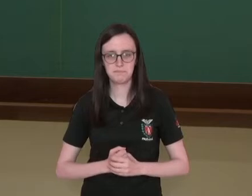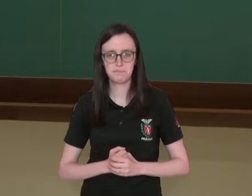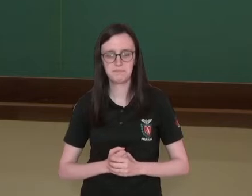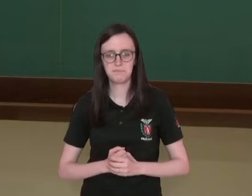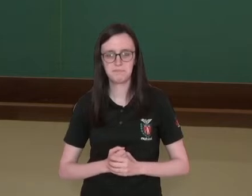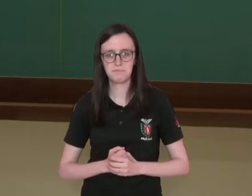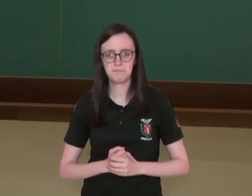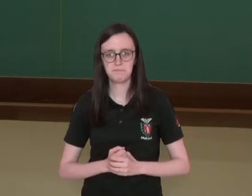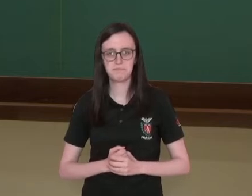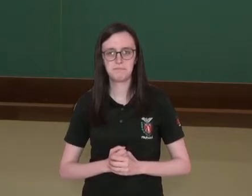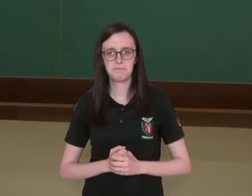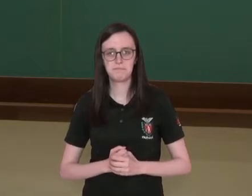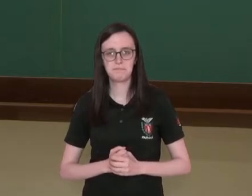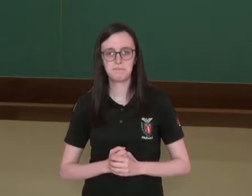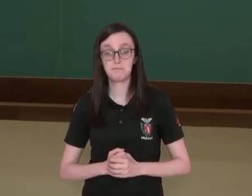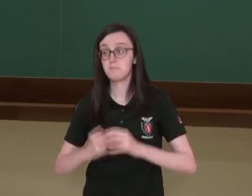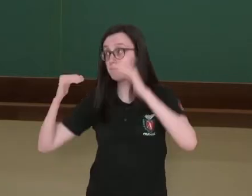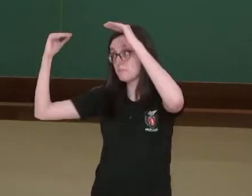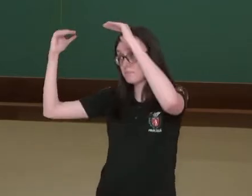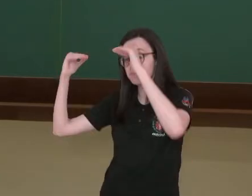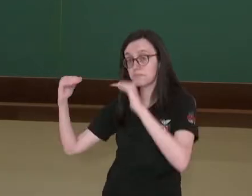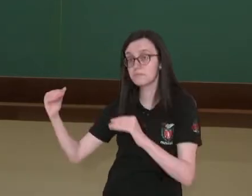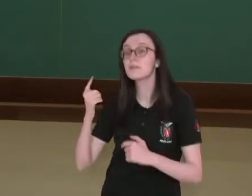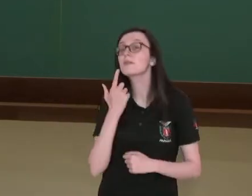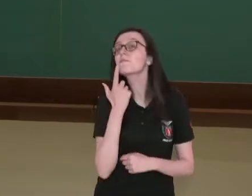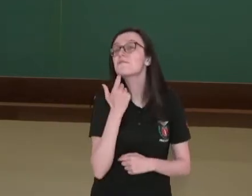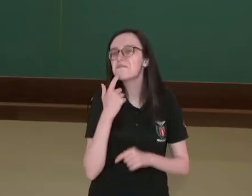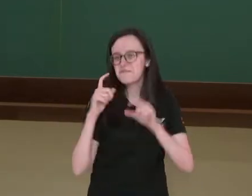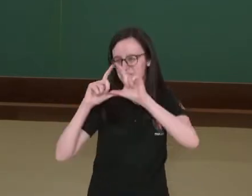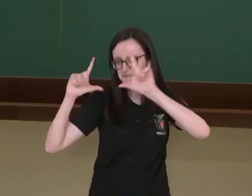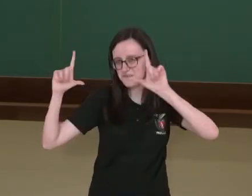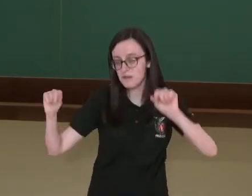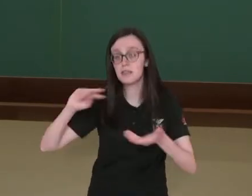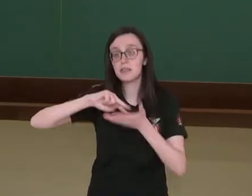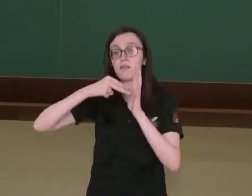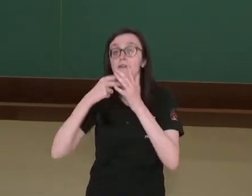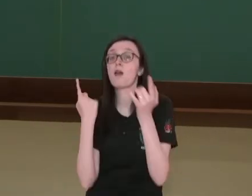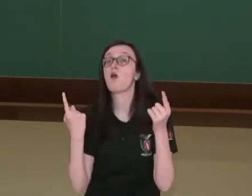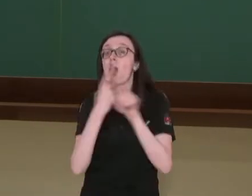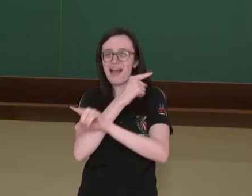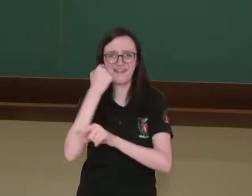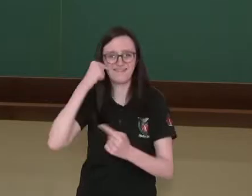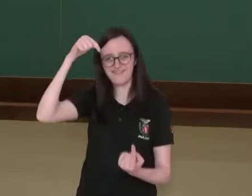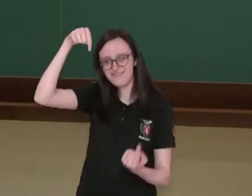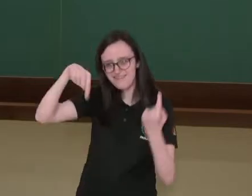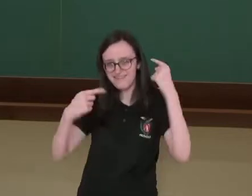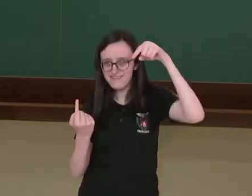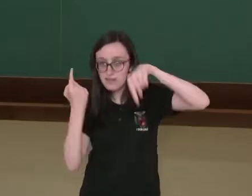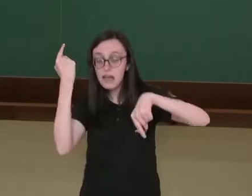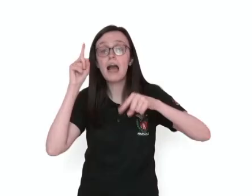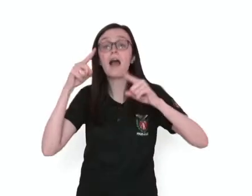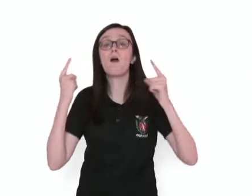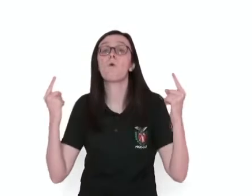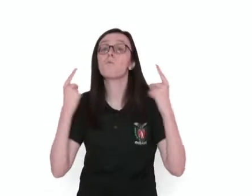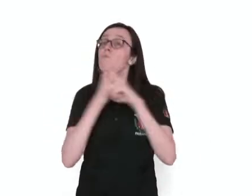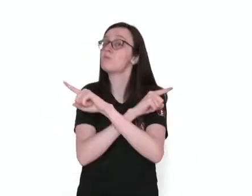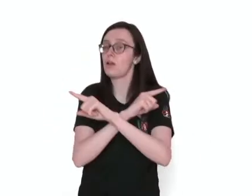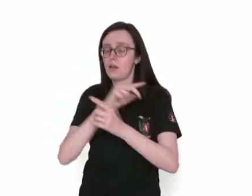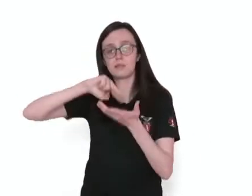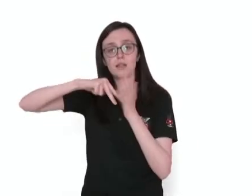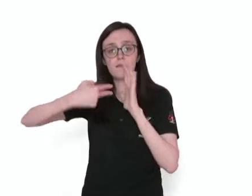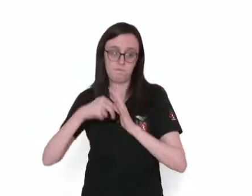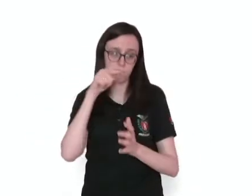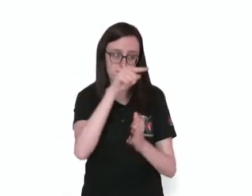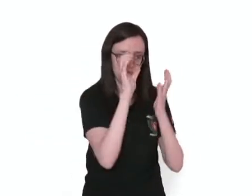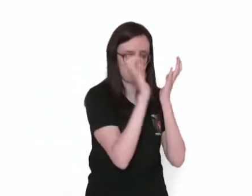diretamente proporcional. Já a grandeza inversamente proporcional significa que as duas